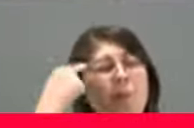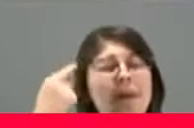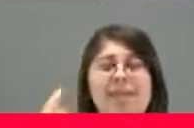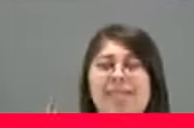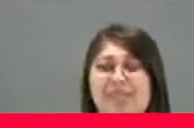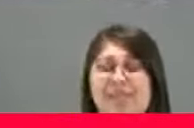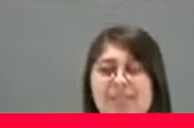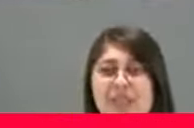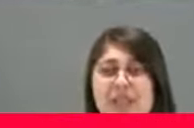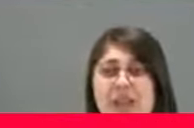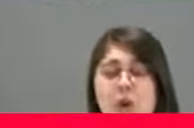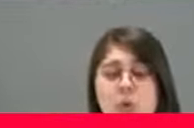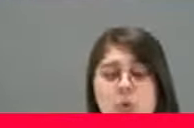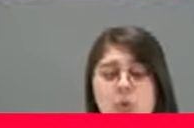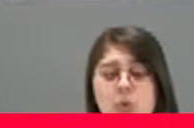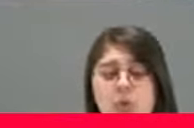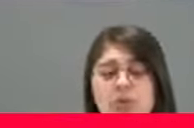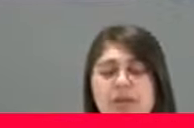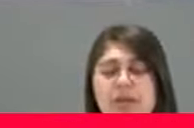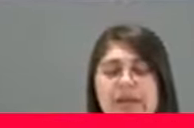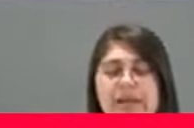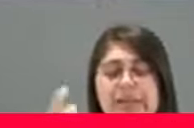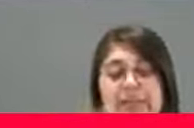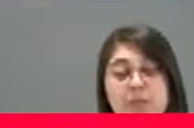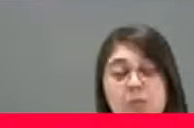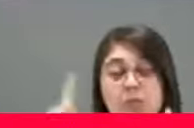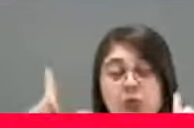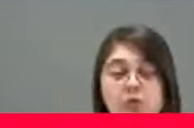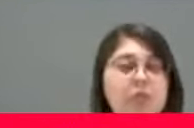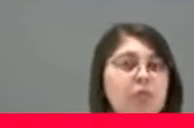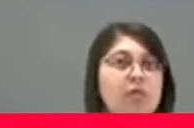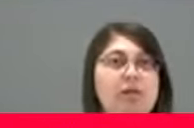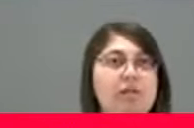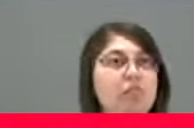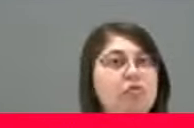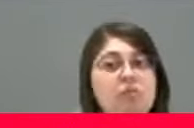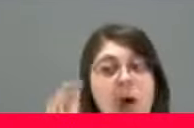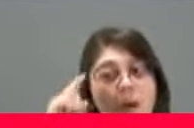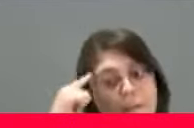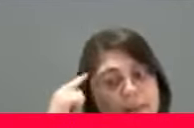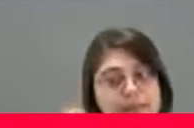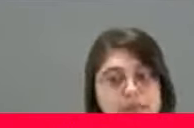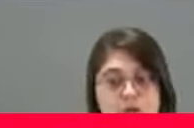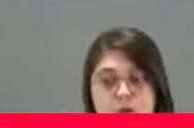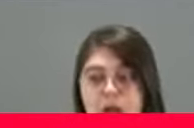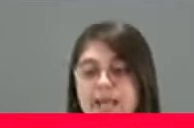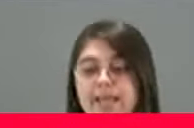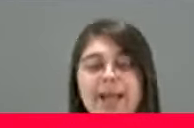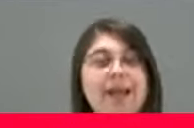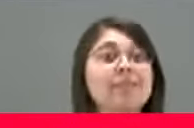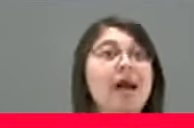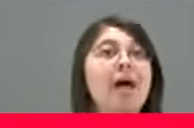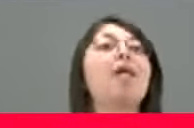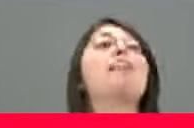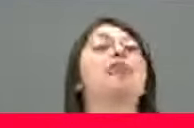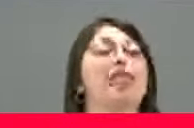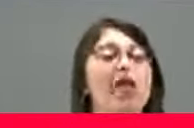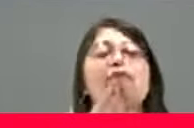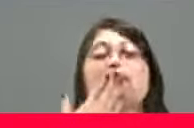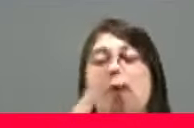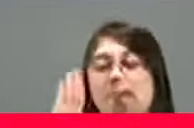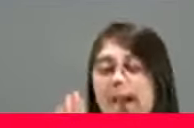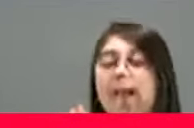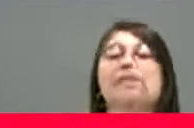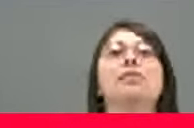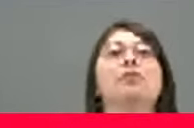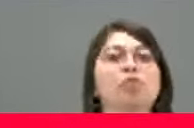recurso realmente faça justiça, chegue até o trabalhador, porque ele possa escolher o que ele faz com o dinheiro dele. E foi promessa de campanha, sim, de Bolsonaro, foi promessa